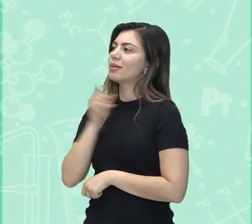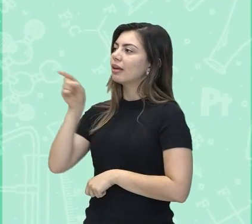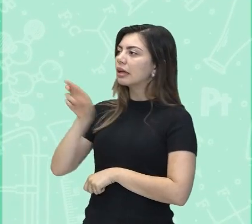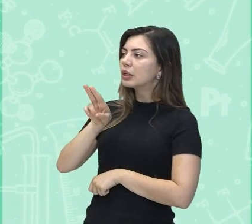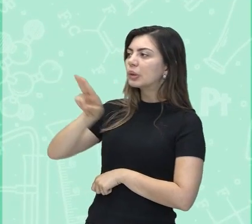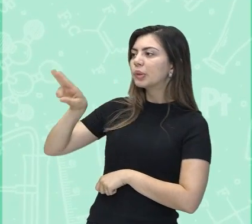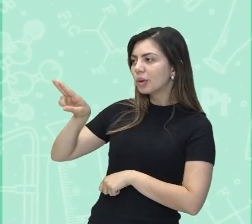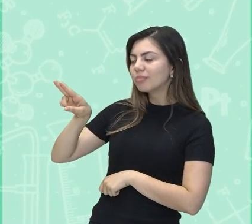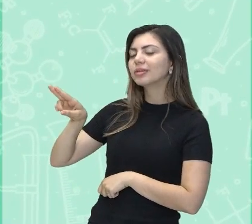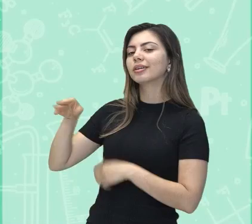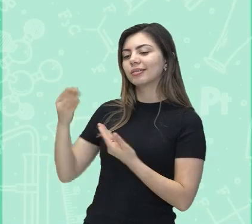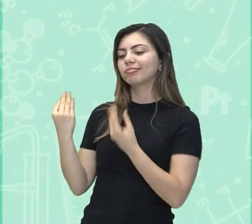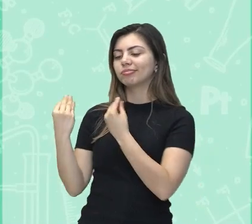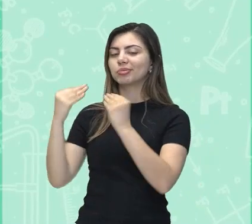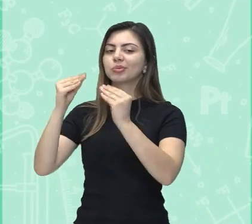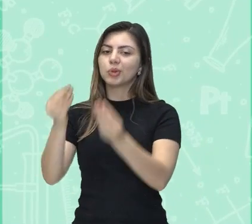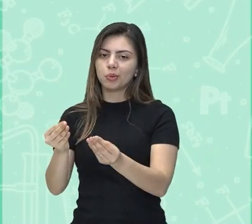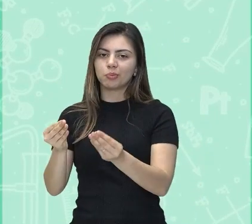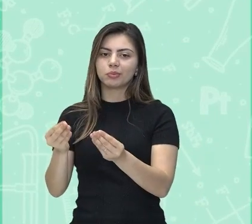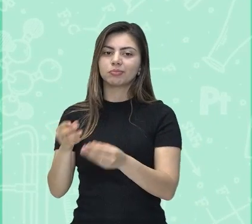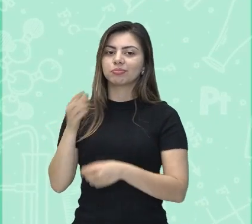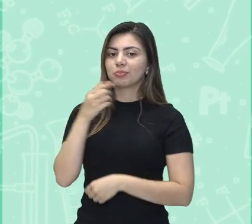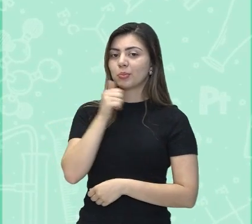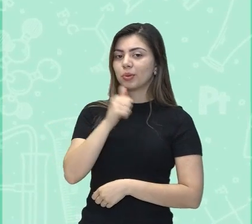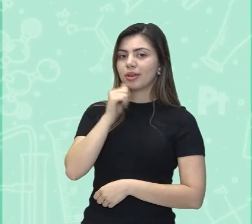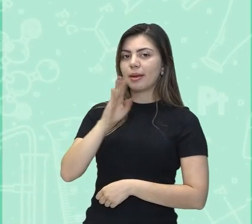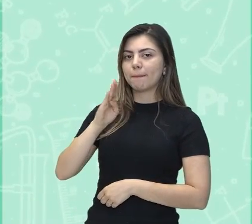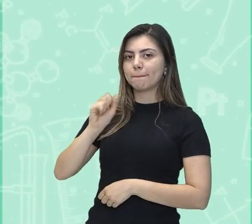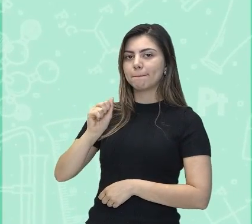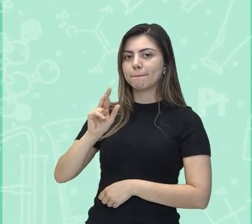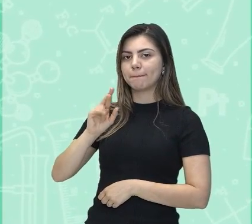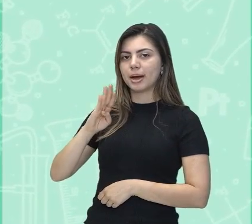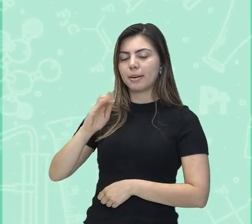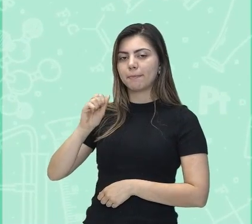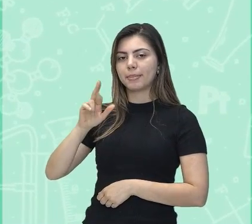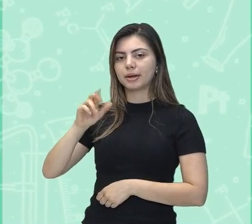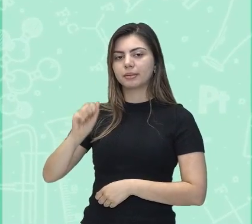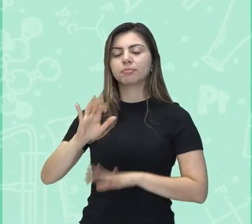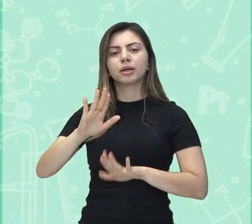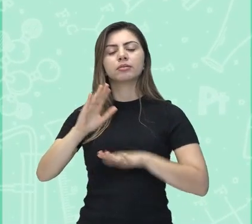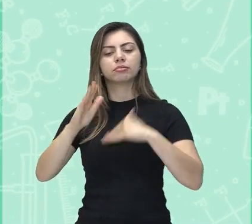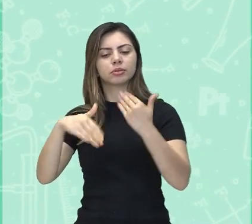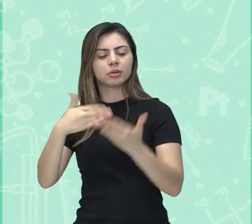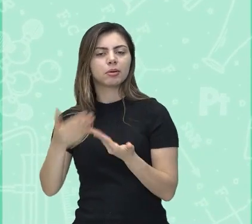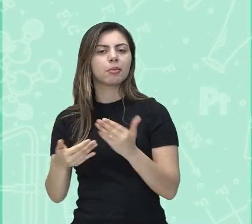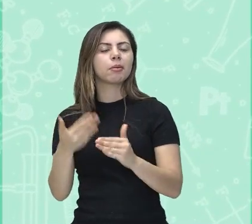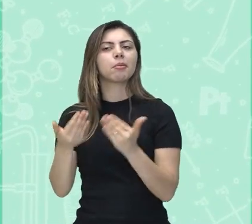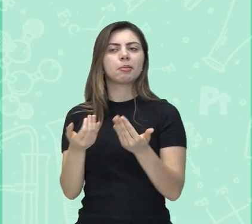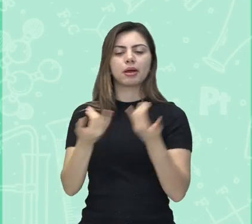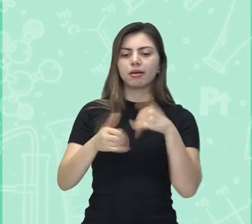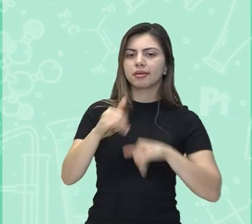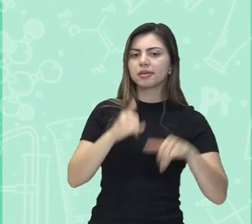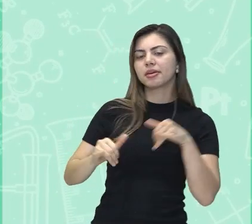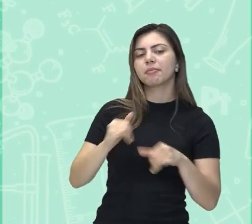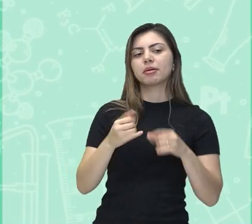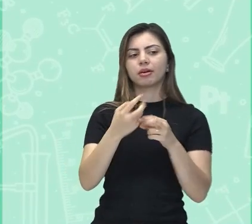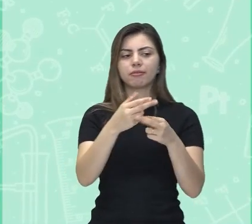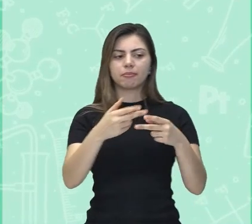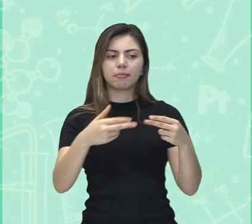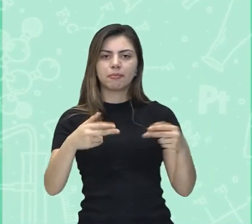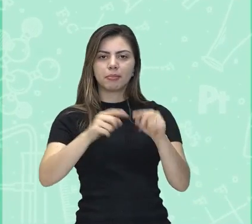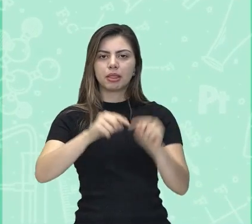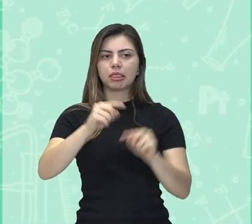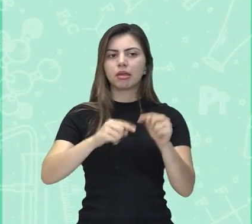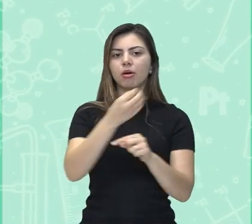a chamada Bárbara. Com o desenvolvimento da química orgânica no século XIX,